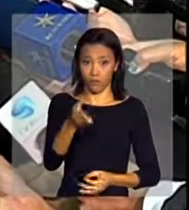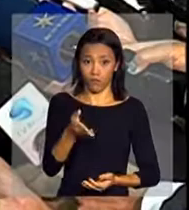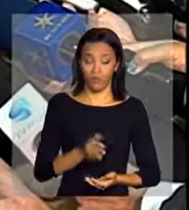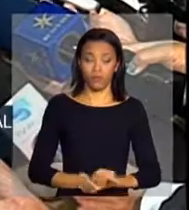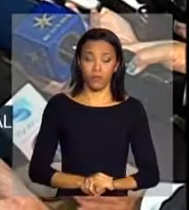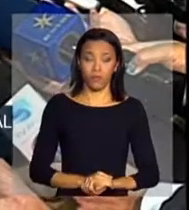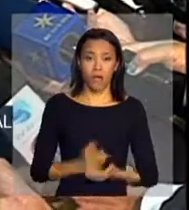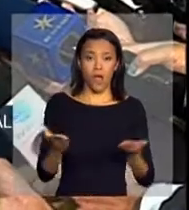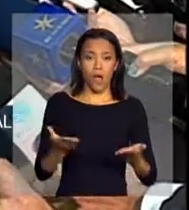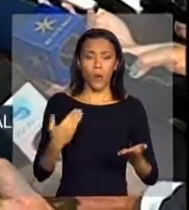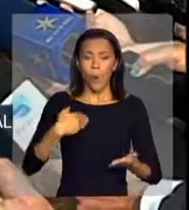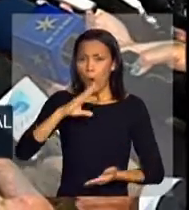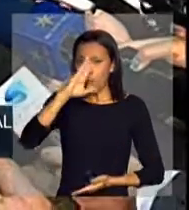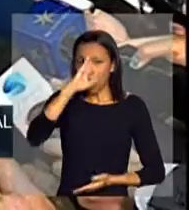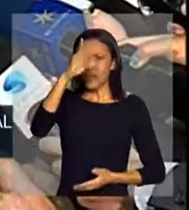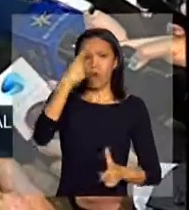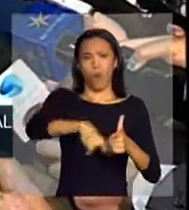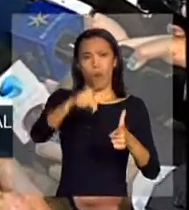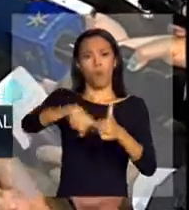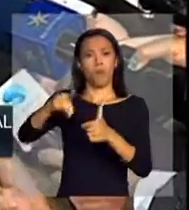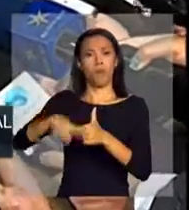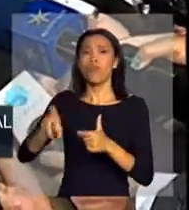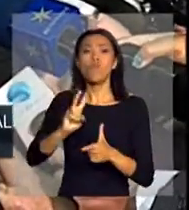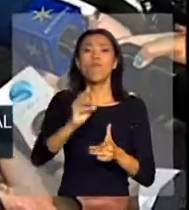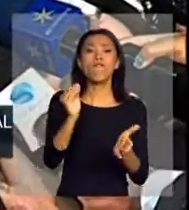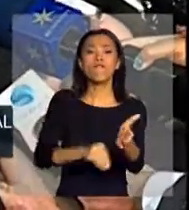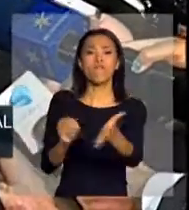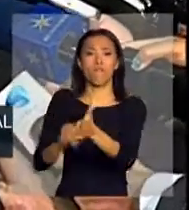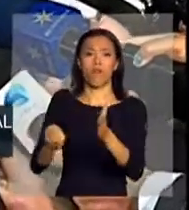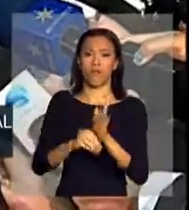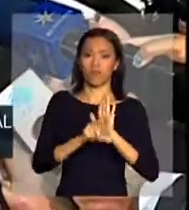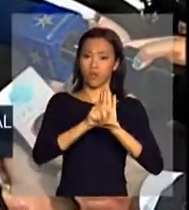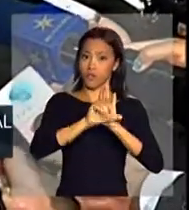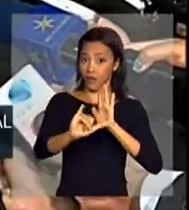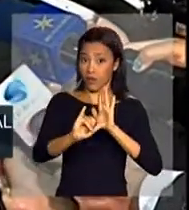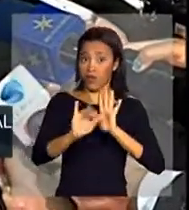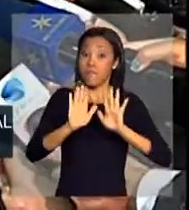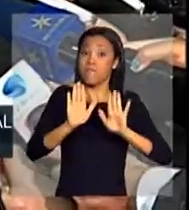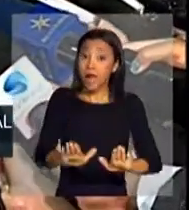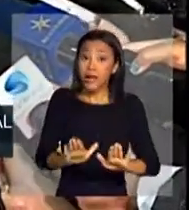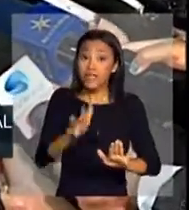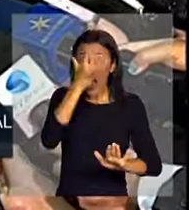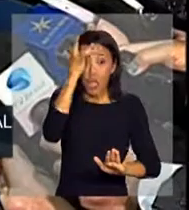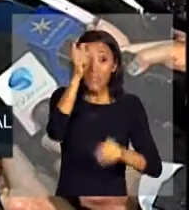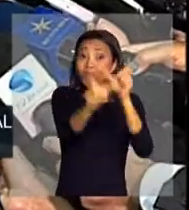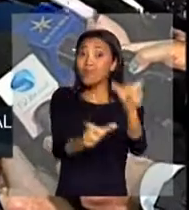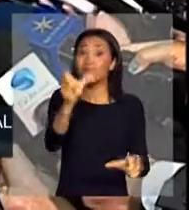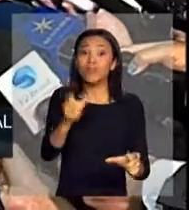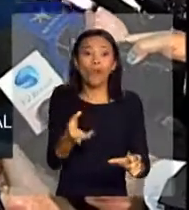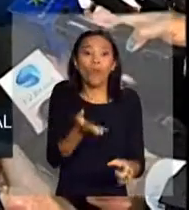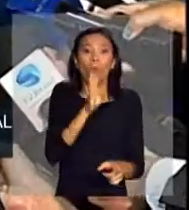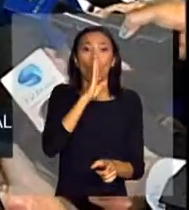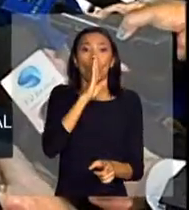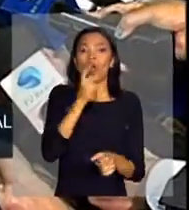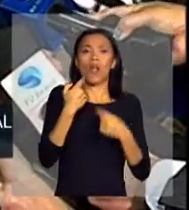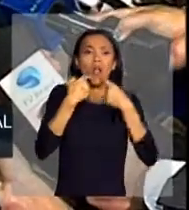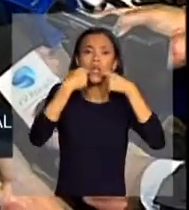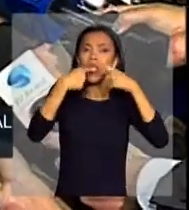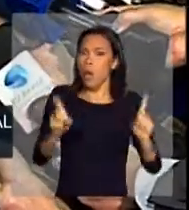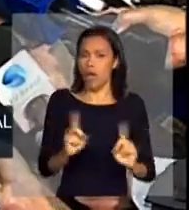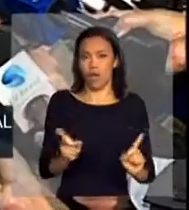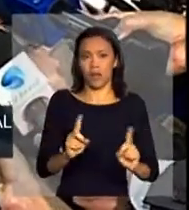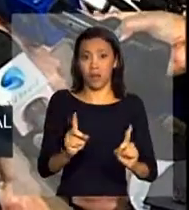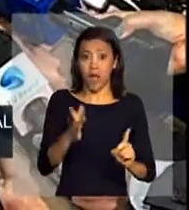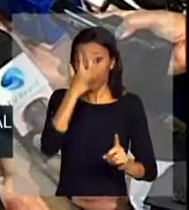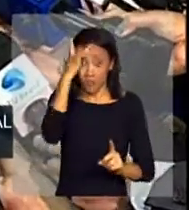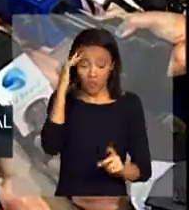Agora, o principal problema que nós enfrentamos não é a falta de lei, é o fato das pessoas não denunciarem, o fato das pessoas que são vítimas